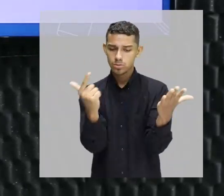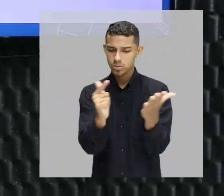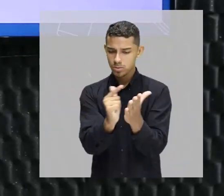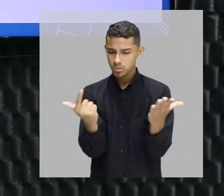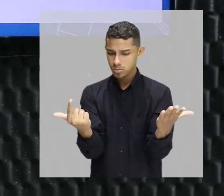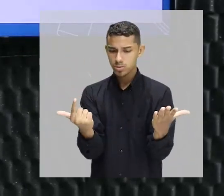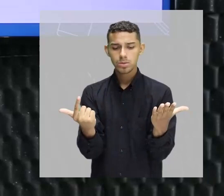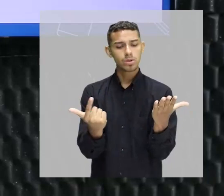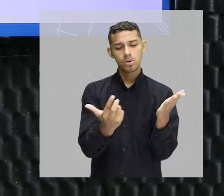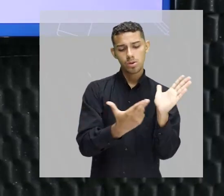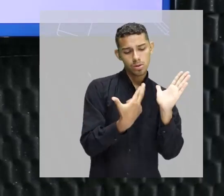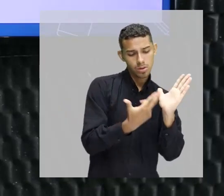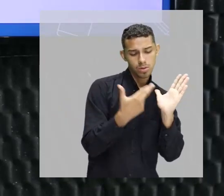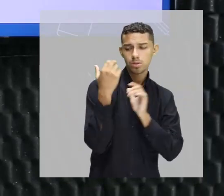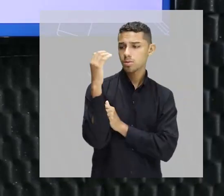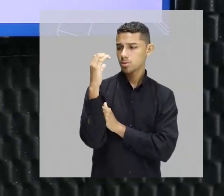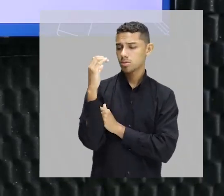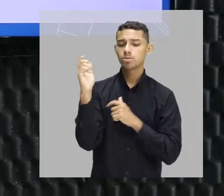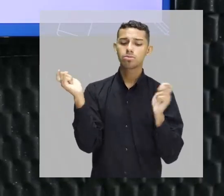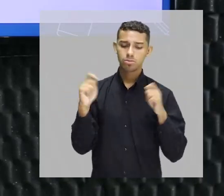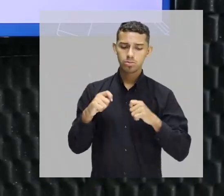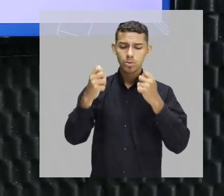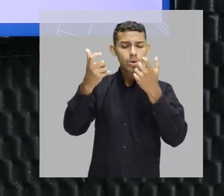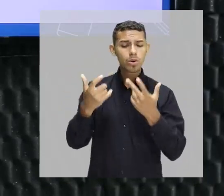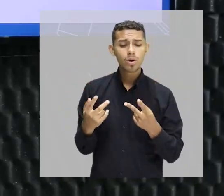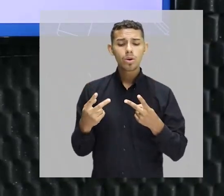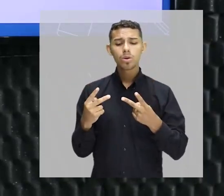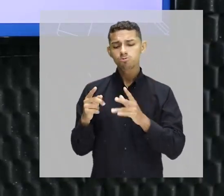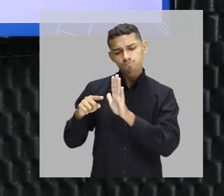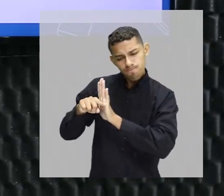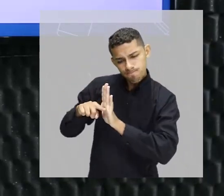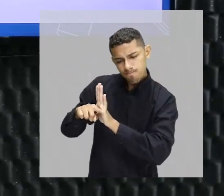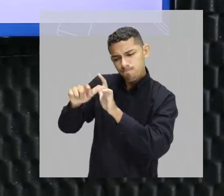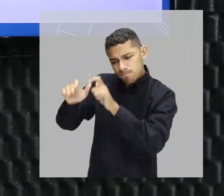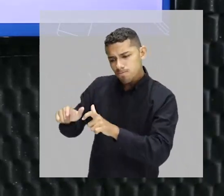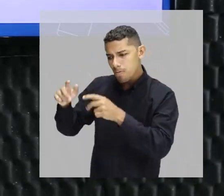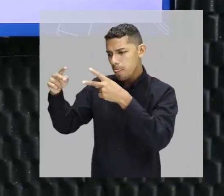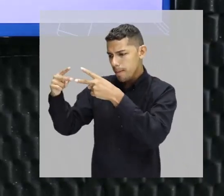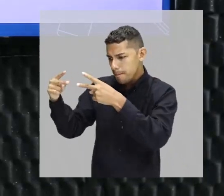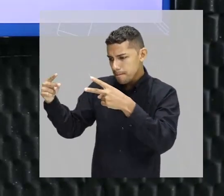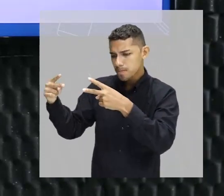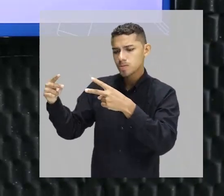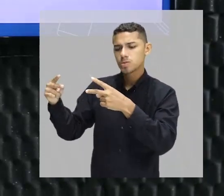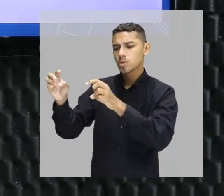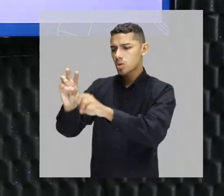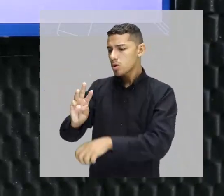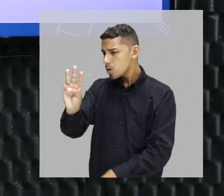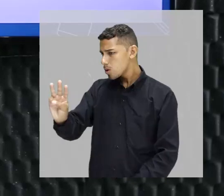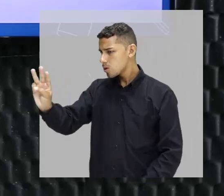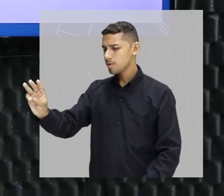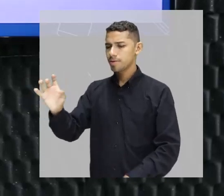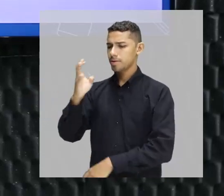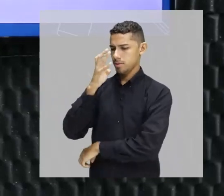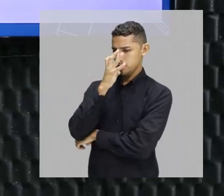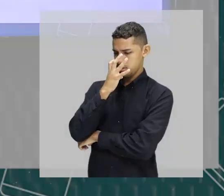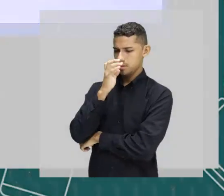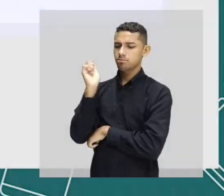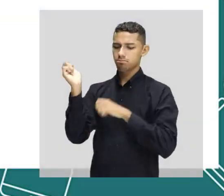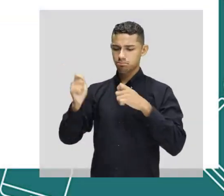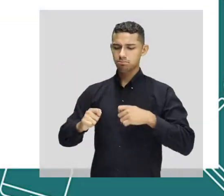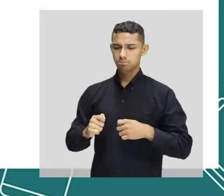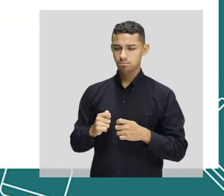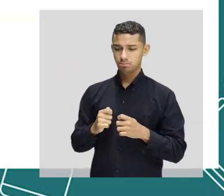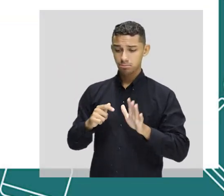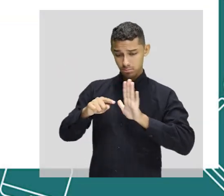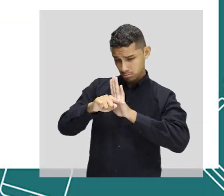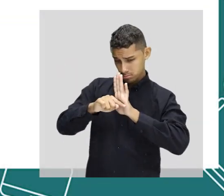revista científica, a fonte diz muito sobre esse texto. Então, nunca esqueça de analisar também a fonte. No caso